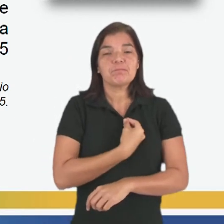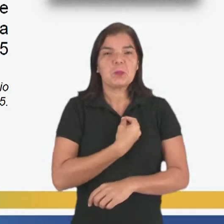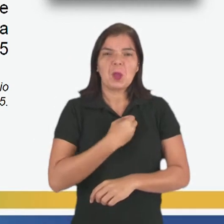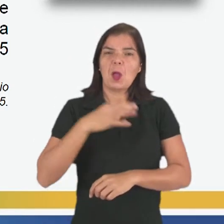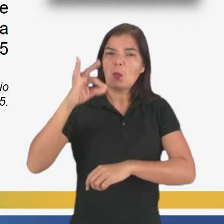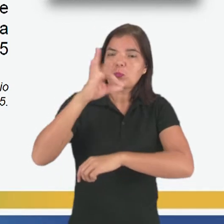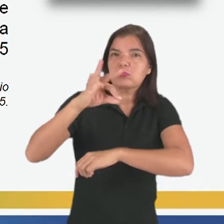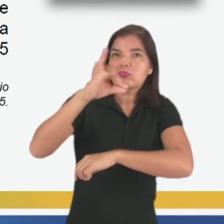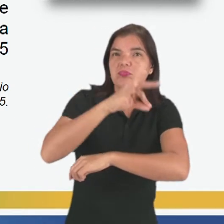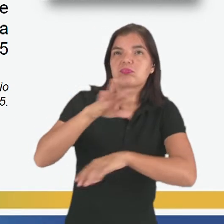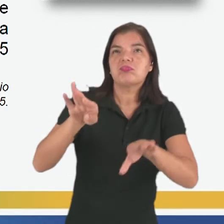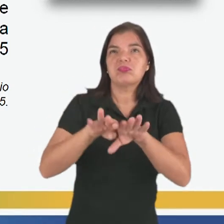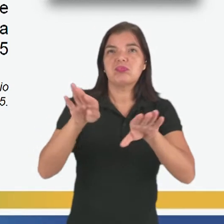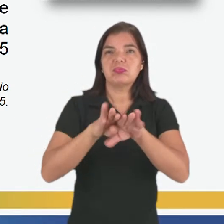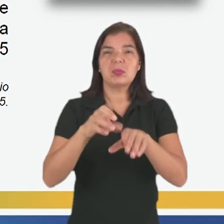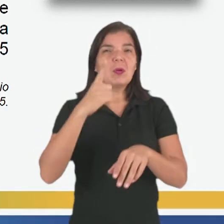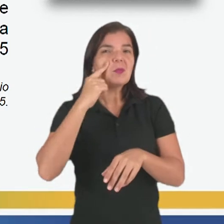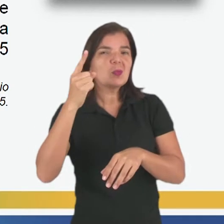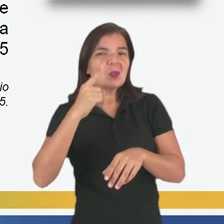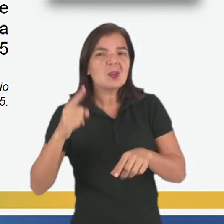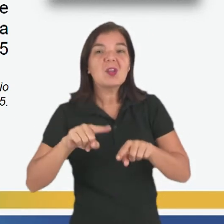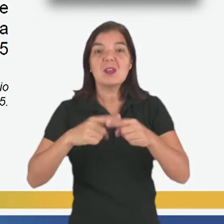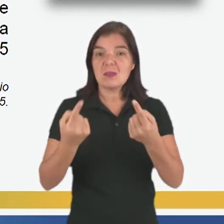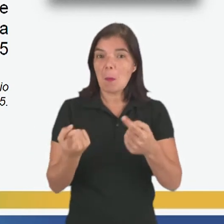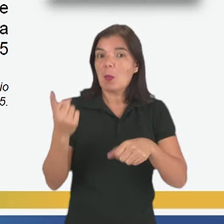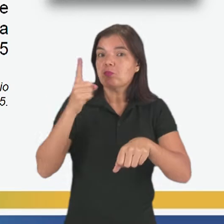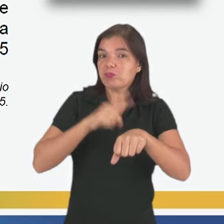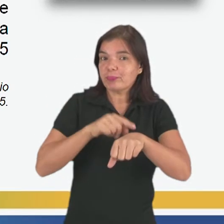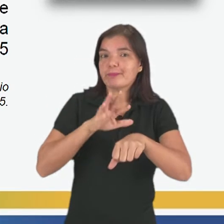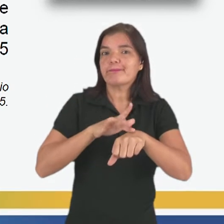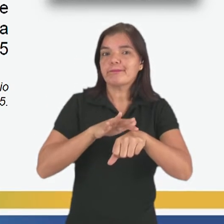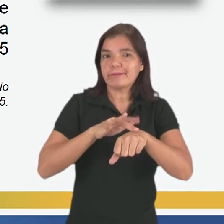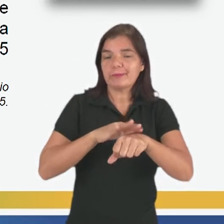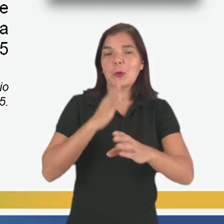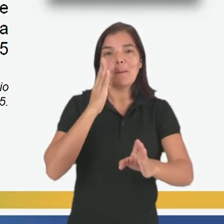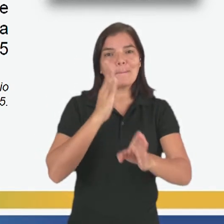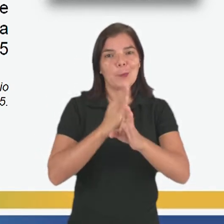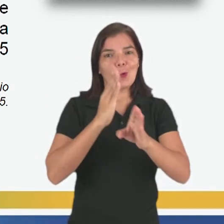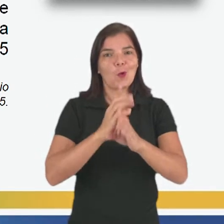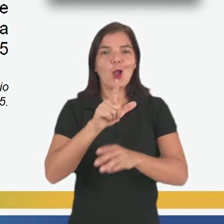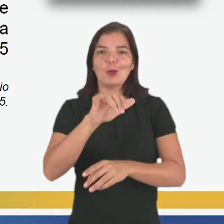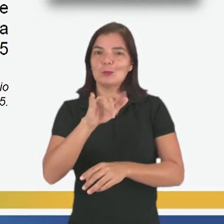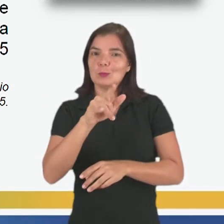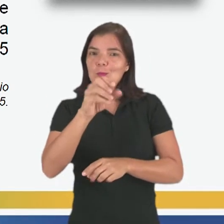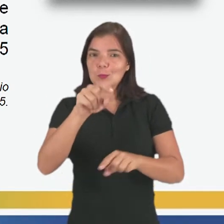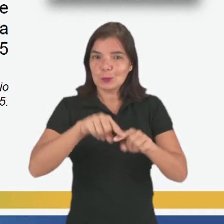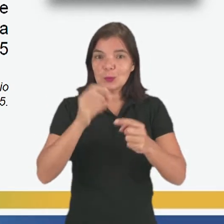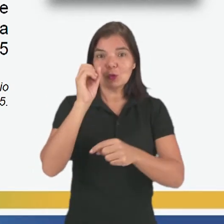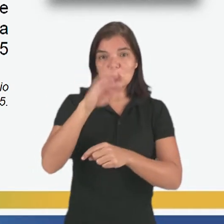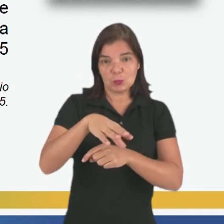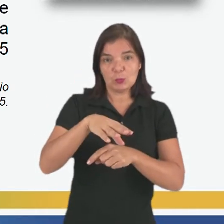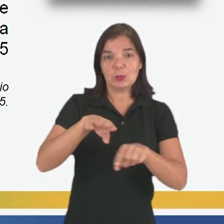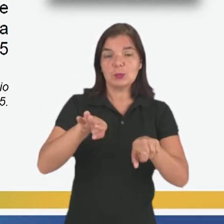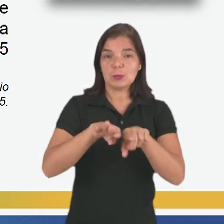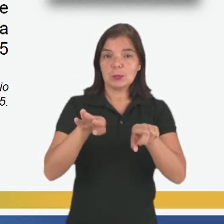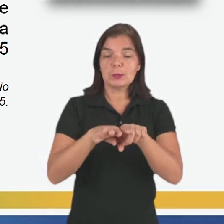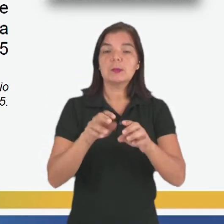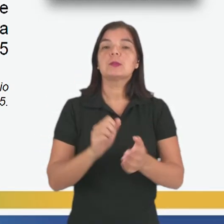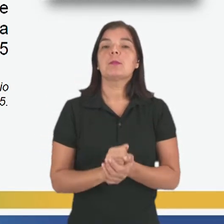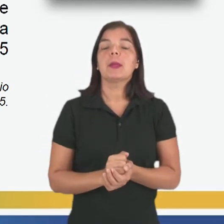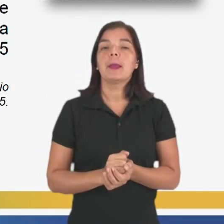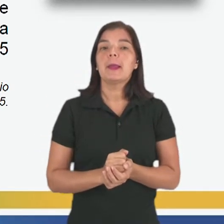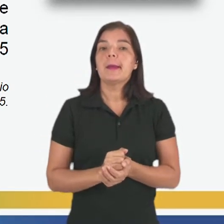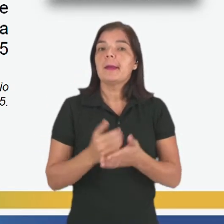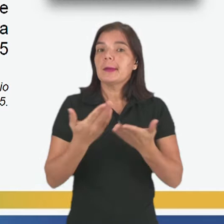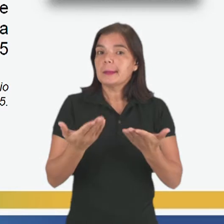em meio a mosquitos, ratos e o risco de doenças causadas pelos detritos lançados no vazadouro de Belford